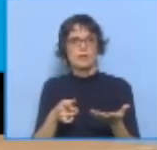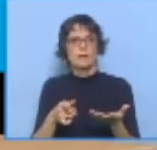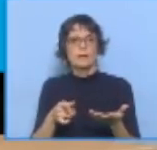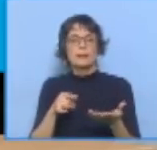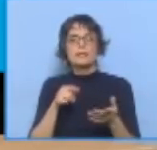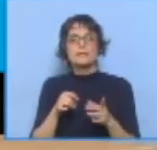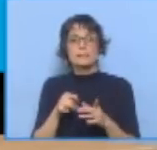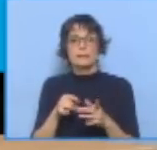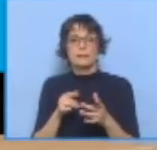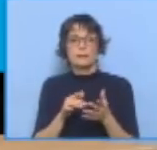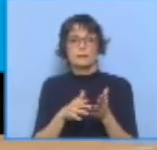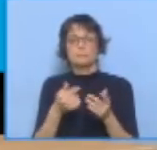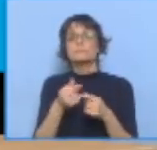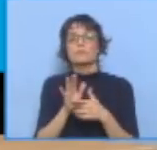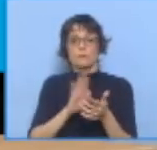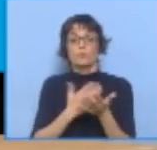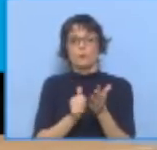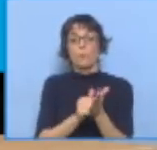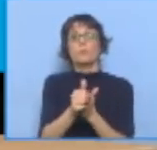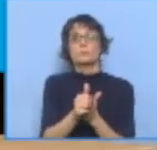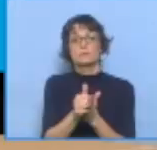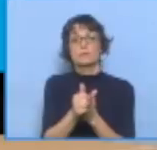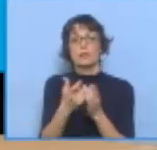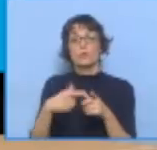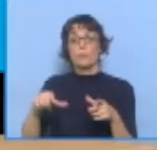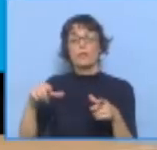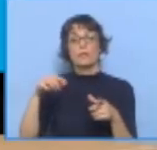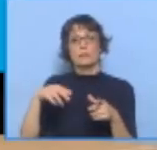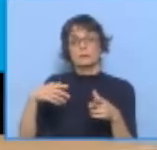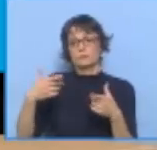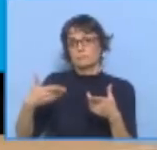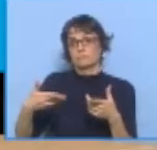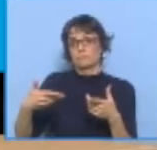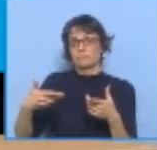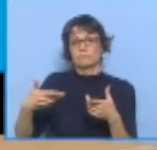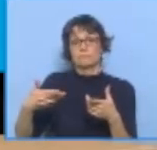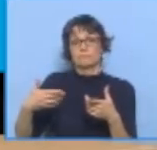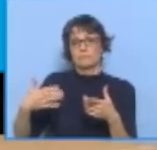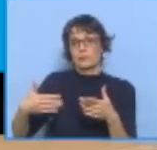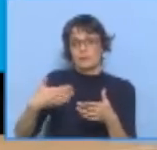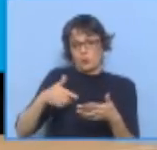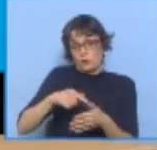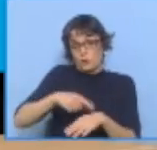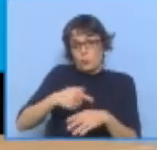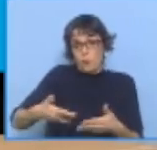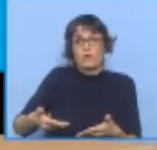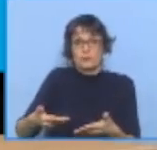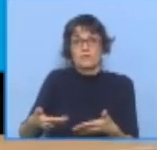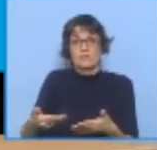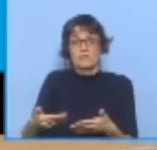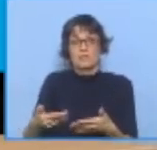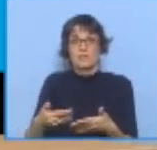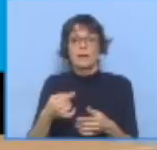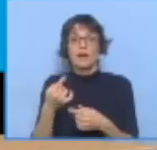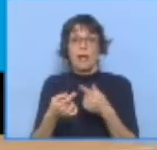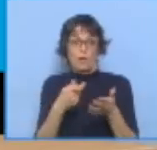primária, de facto, na linguagem de hoje. É claro que, em alguns ouvidos, algumas das expressões que eles usaram tornaram-se